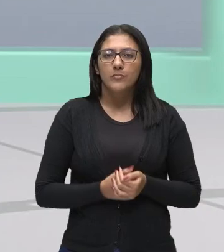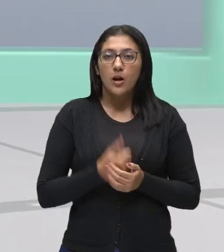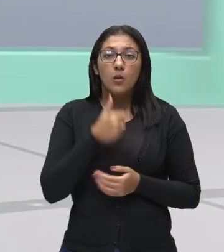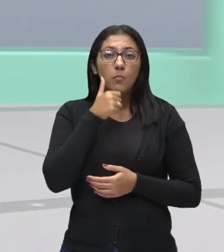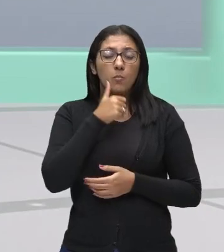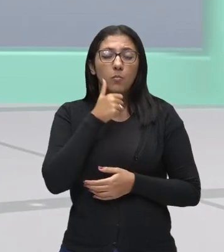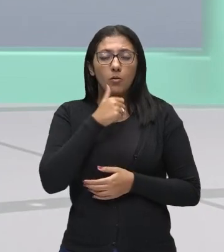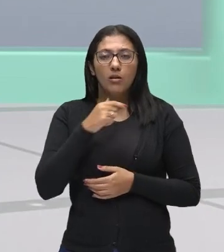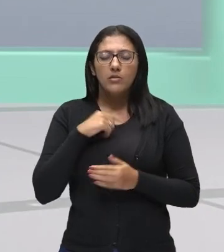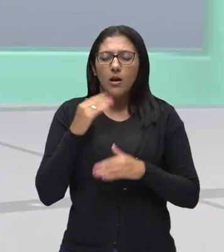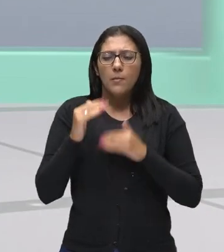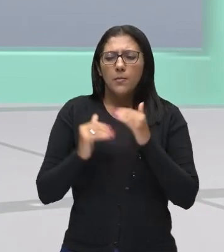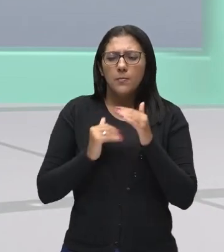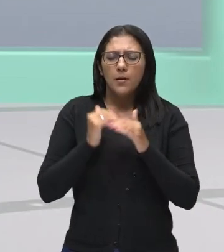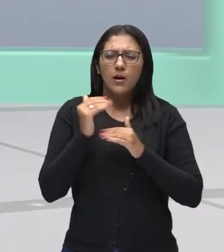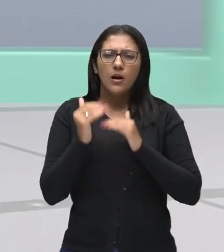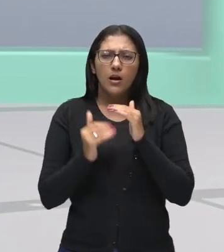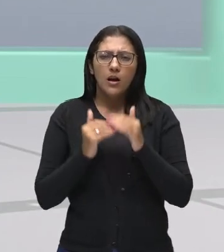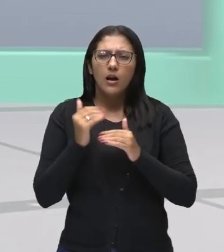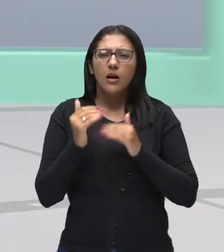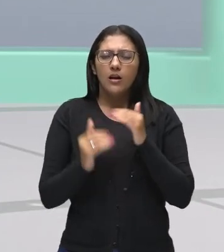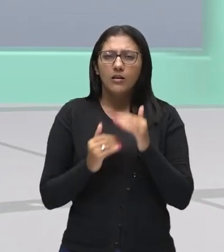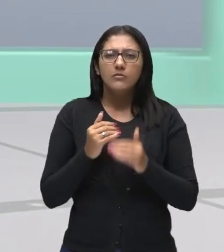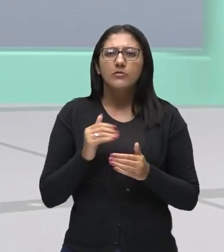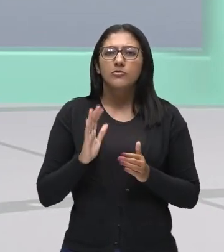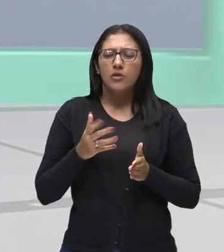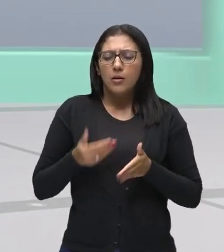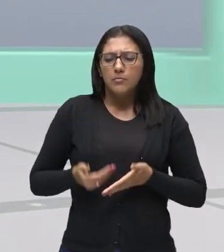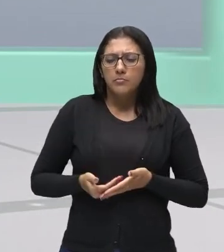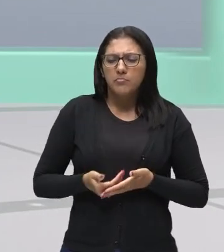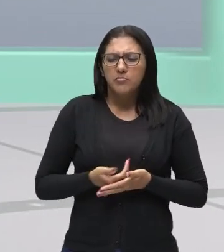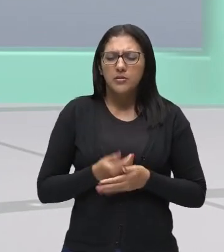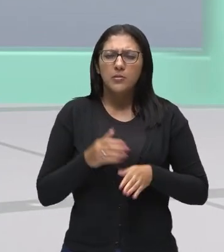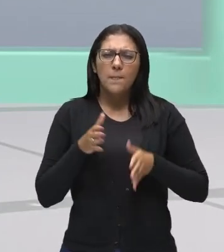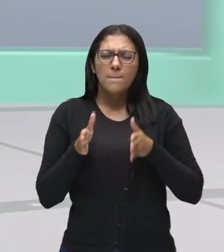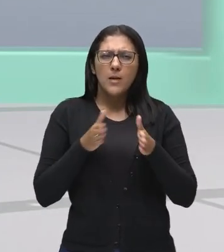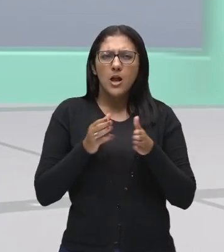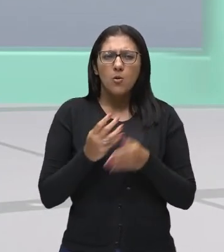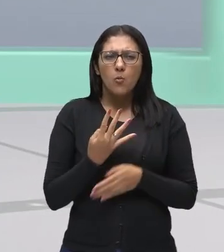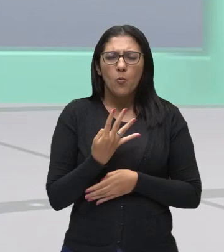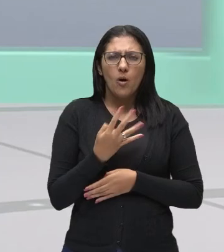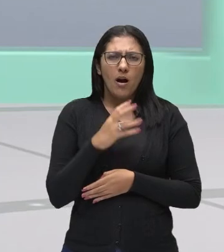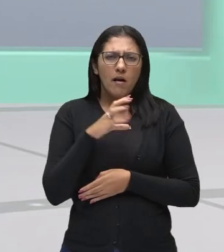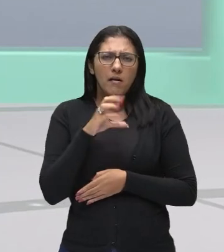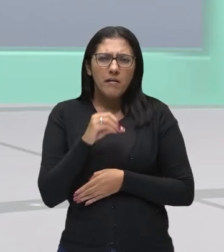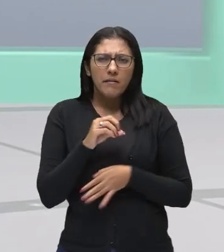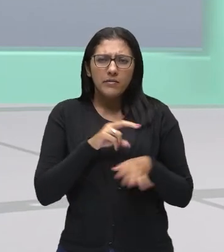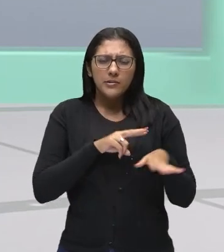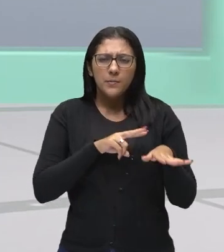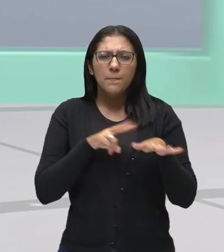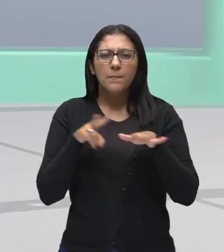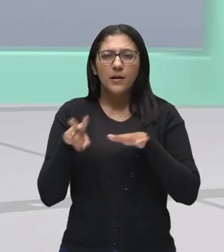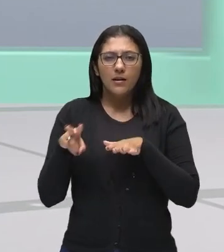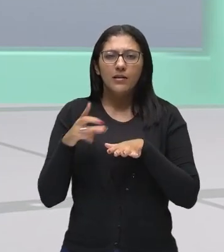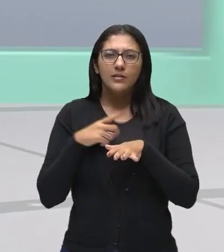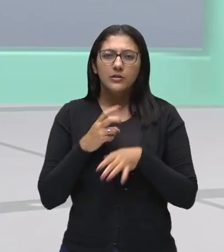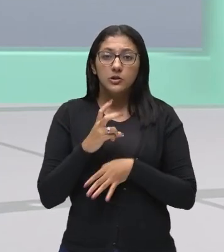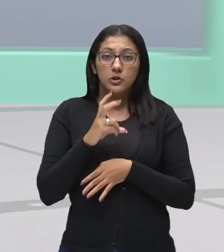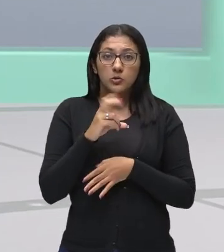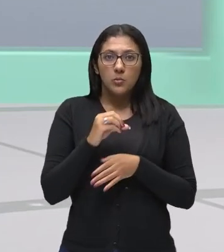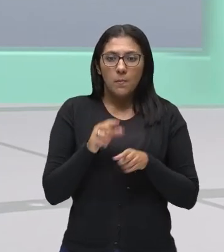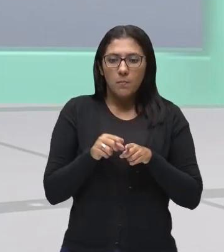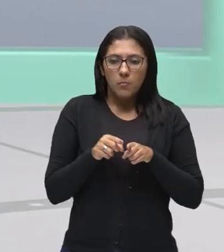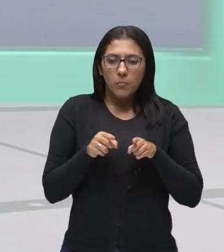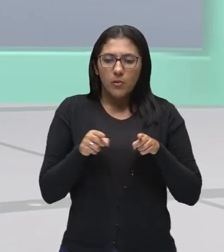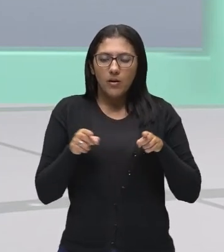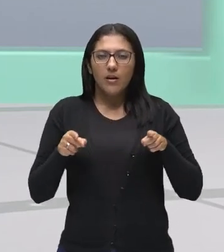quando chegar no tempo ali, o feto estiver lá pela 40ª semana, já tiver mais ou menos, né, ali com 50